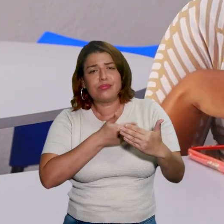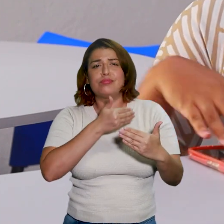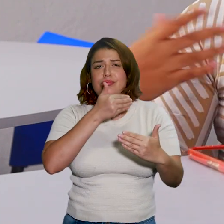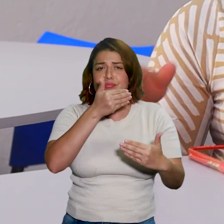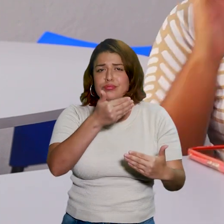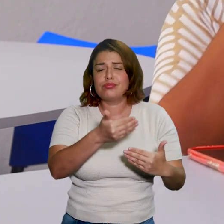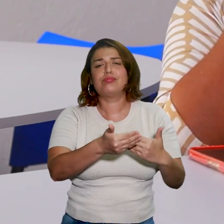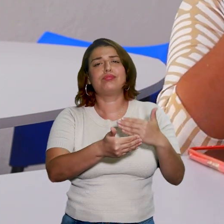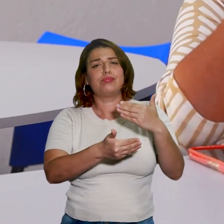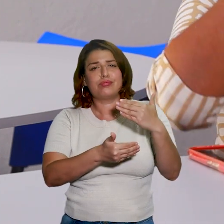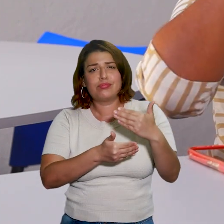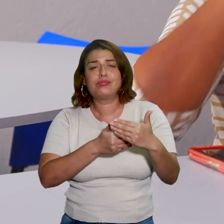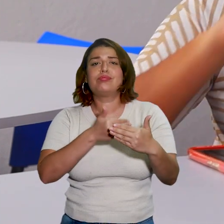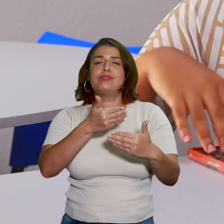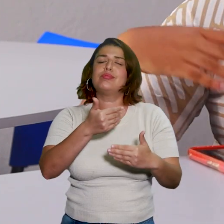tenho feito, né,